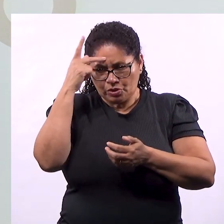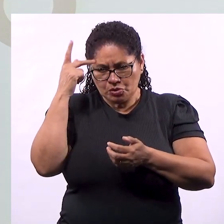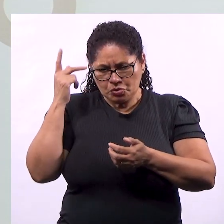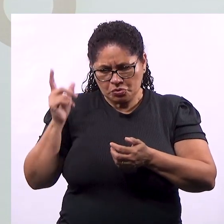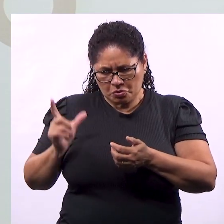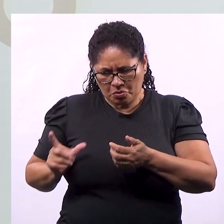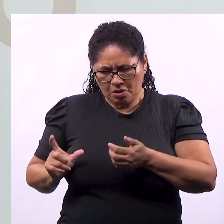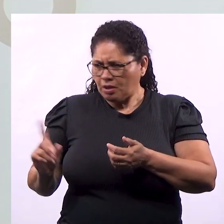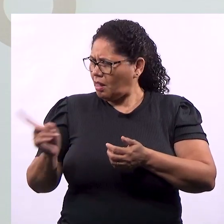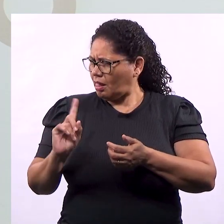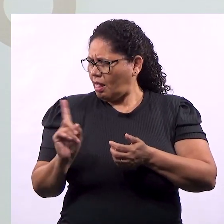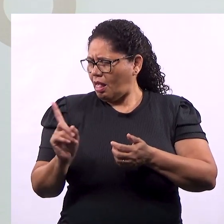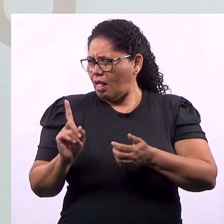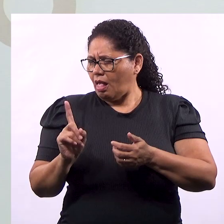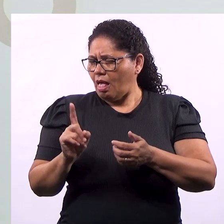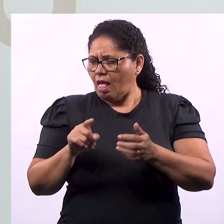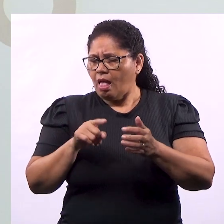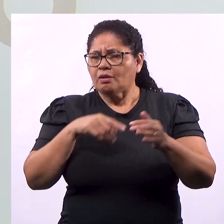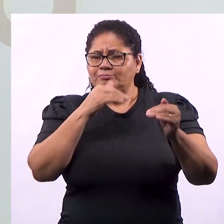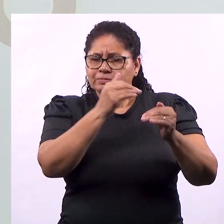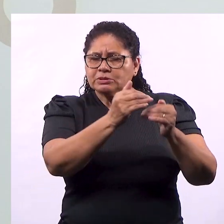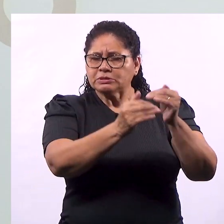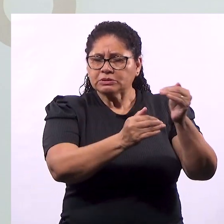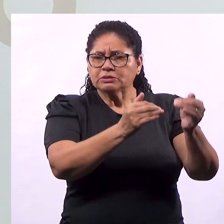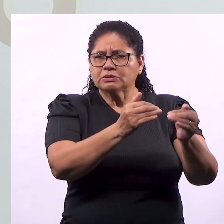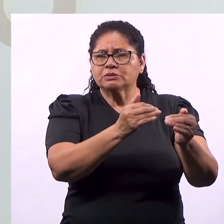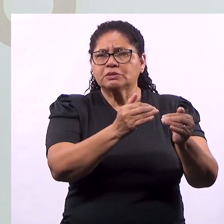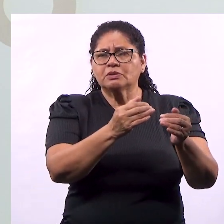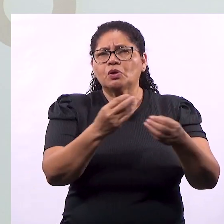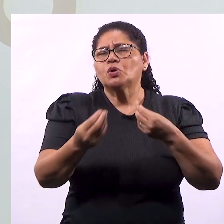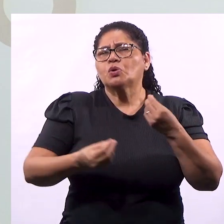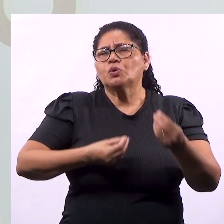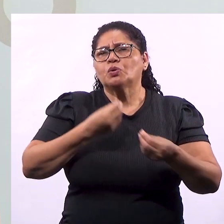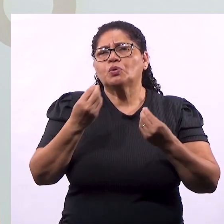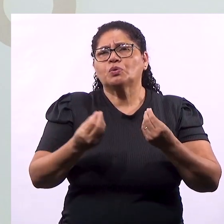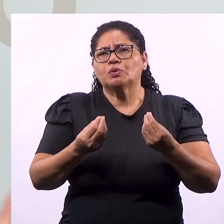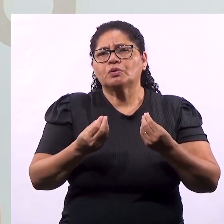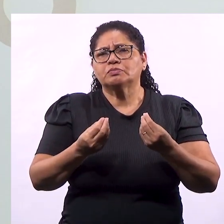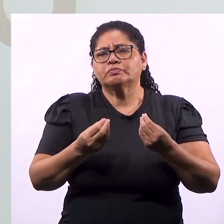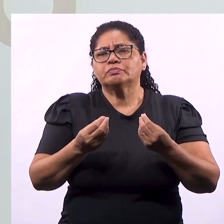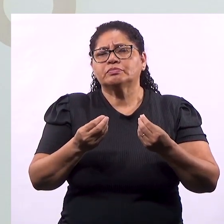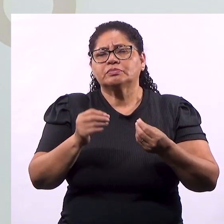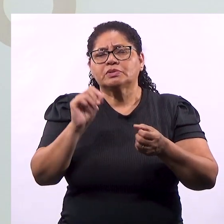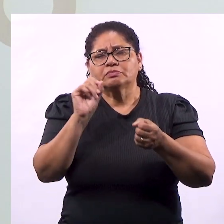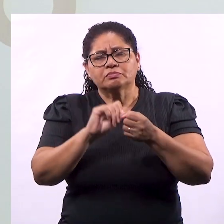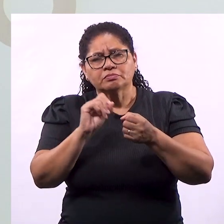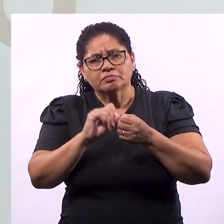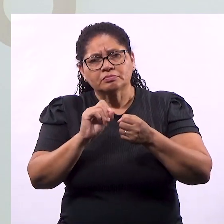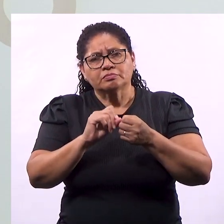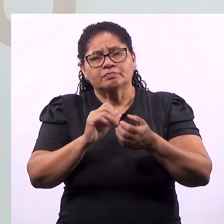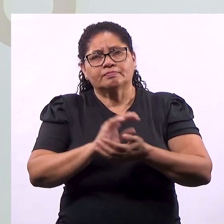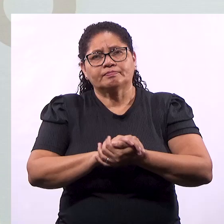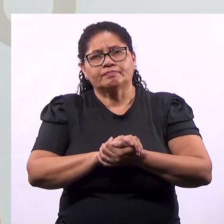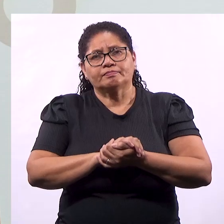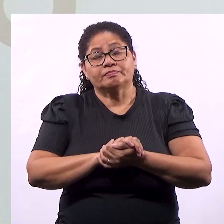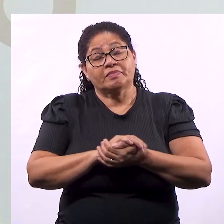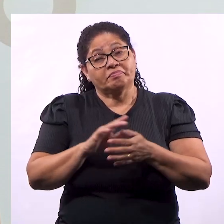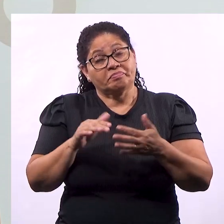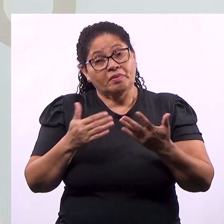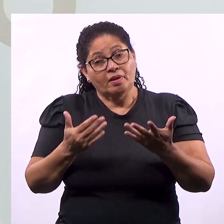a pessoa ela é feita para diagnosticar o processo é como que o processo está sendo realizado